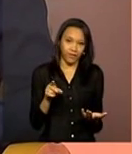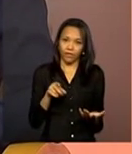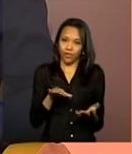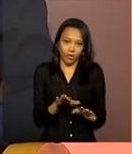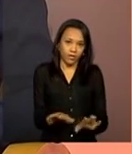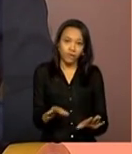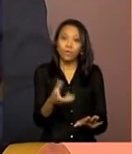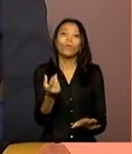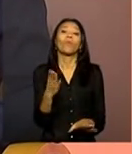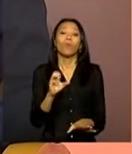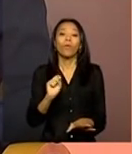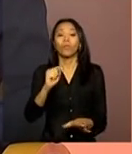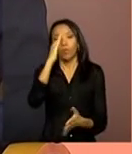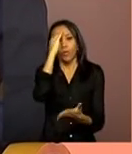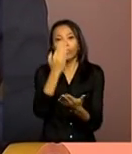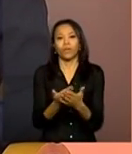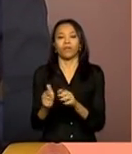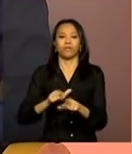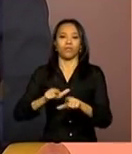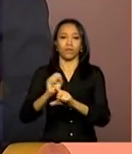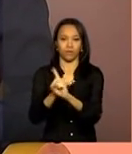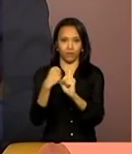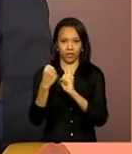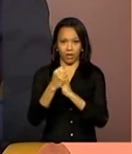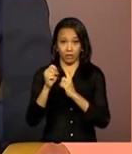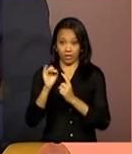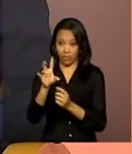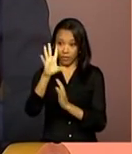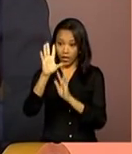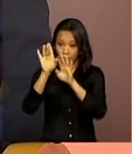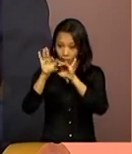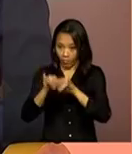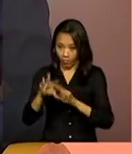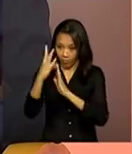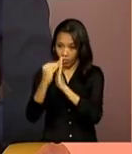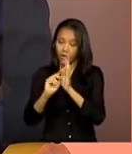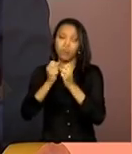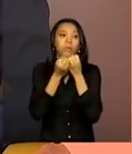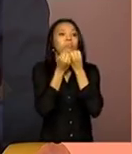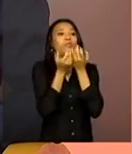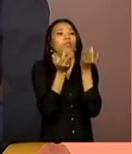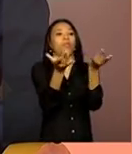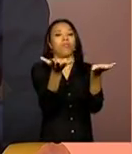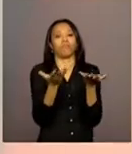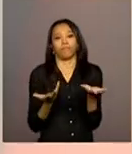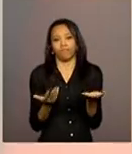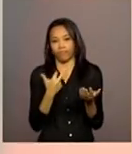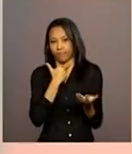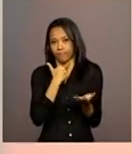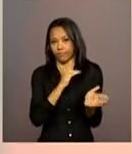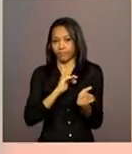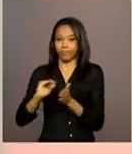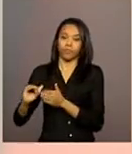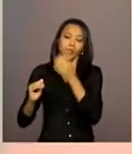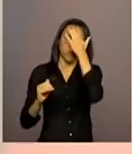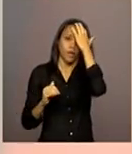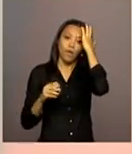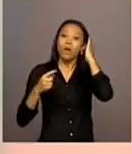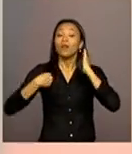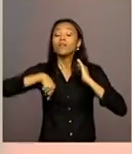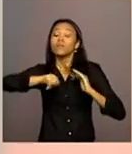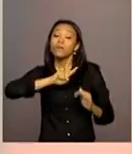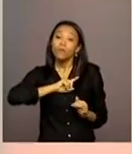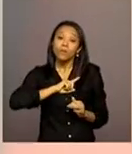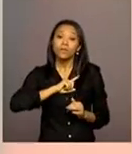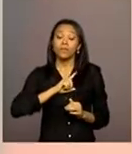essa confiança pro trabalho social junto à famílias né sim mas o que eu quar Nós não somos o sigilo